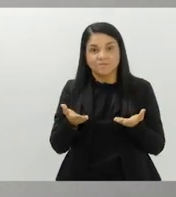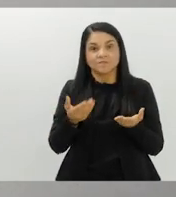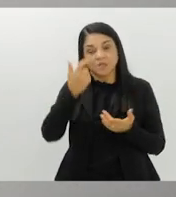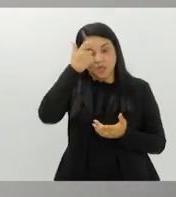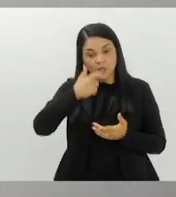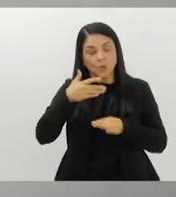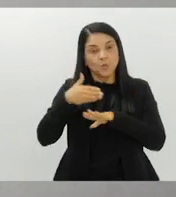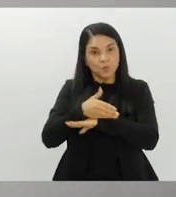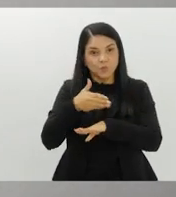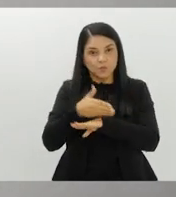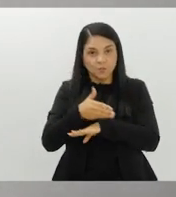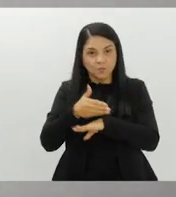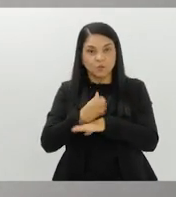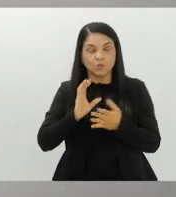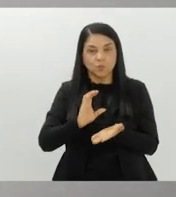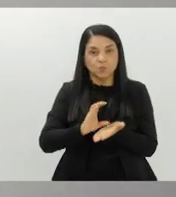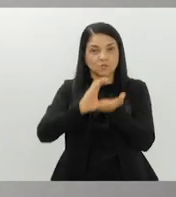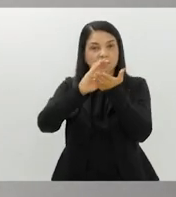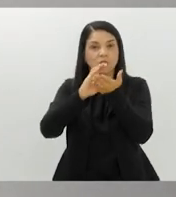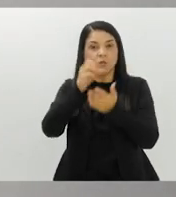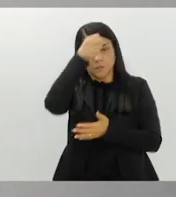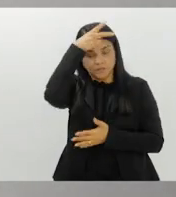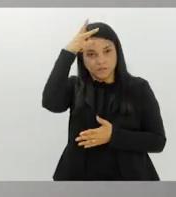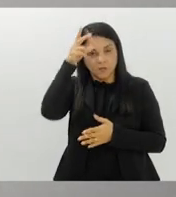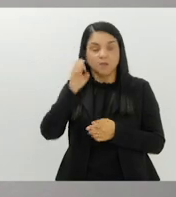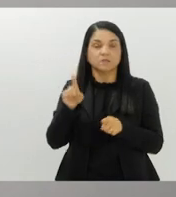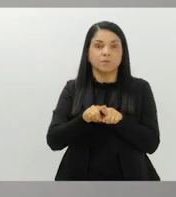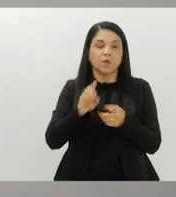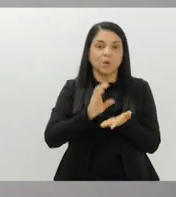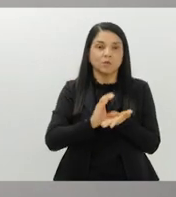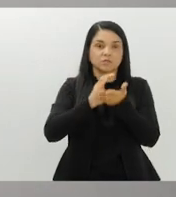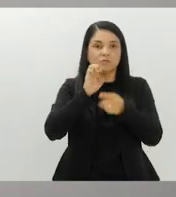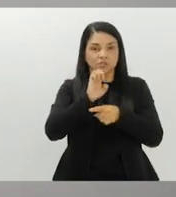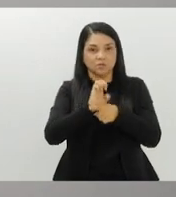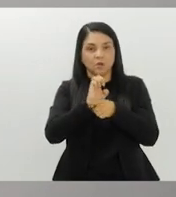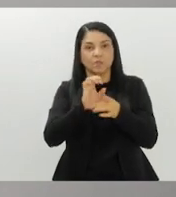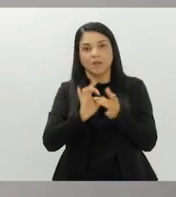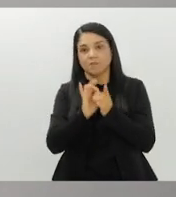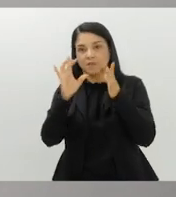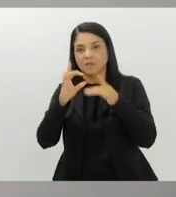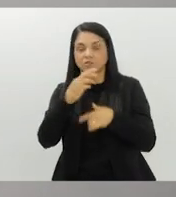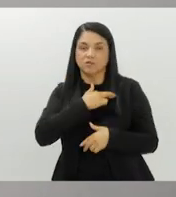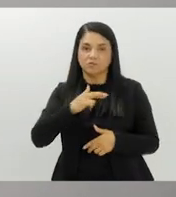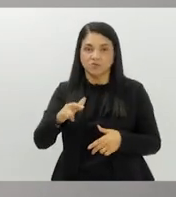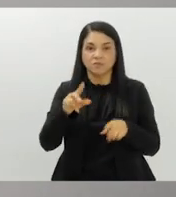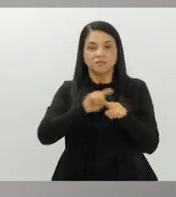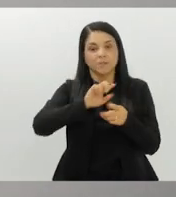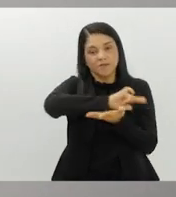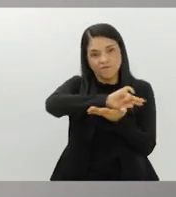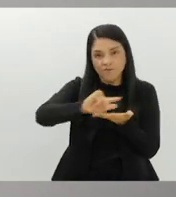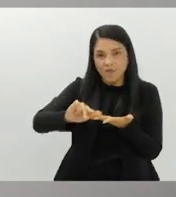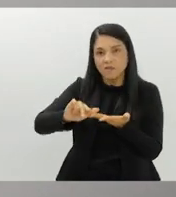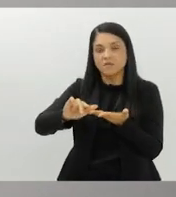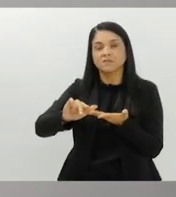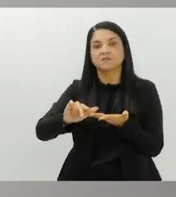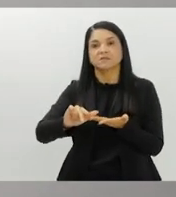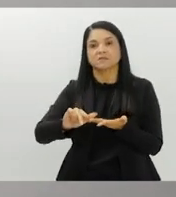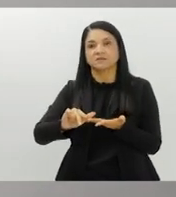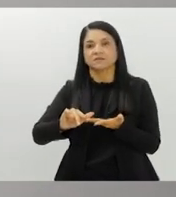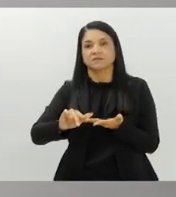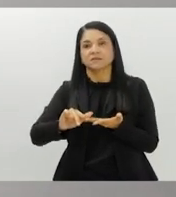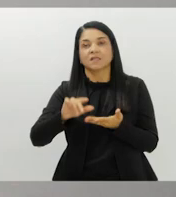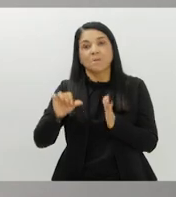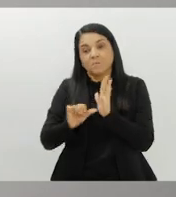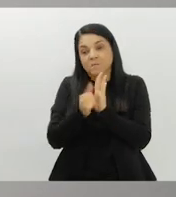fazendo parte tanto do Conselho Municipal quanto Estadual pela Liberdade Religiosa e Diversidade, e